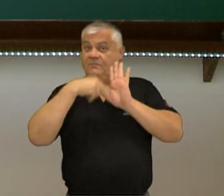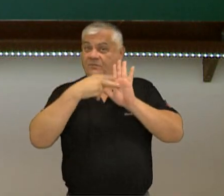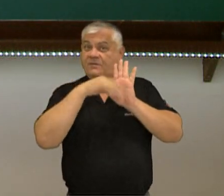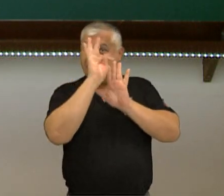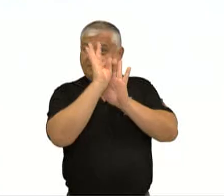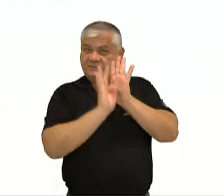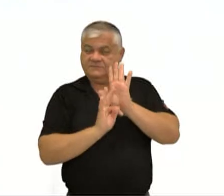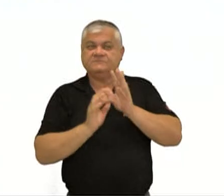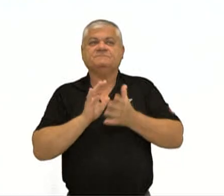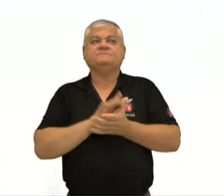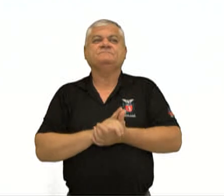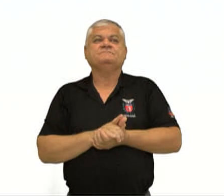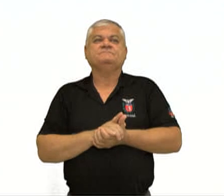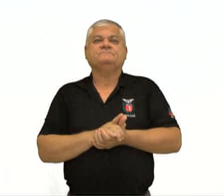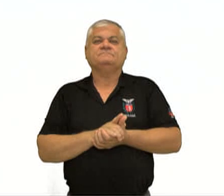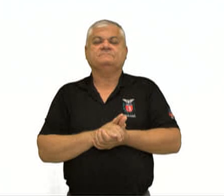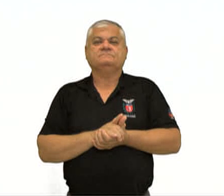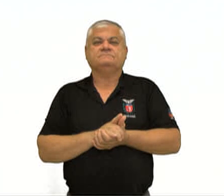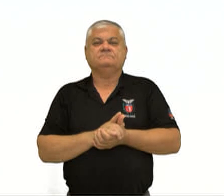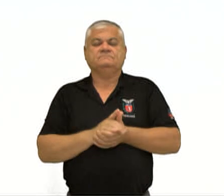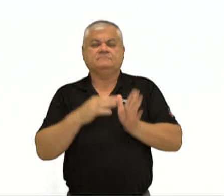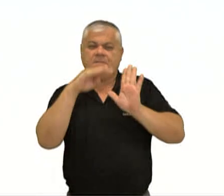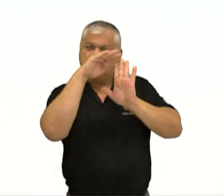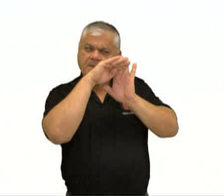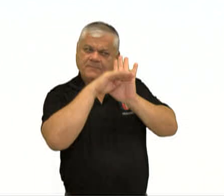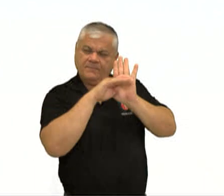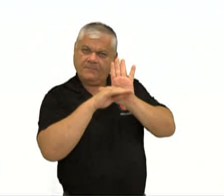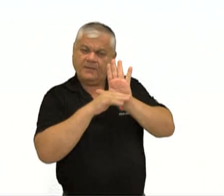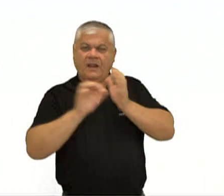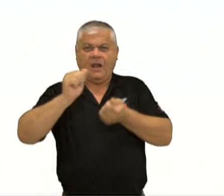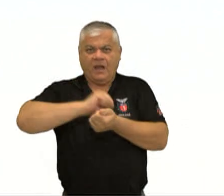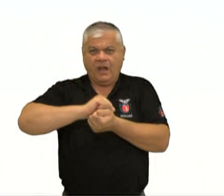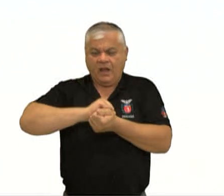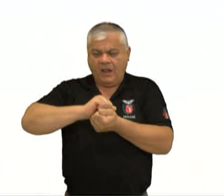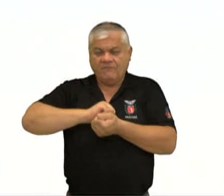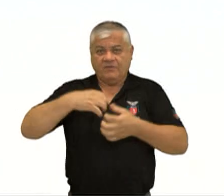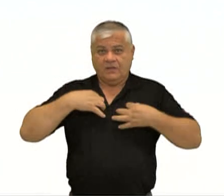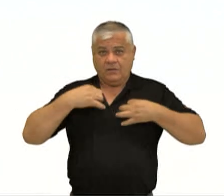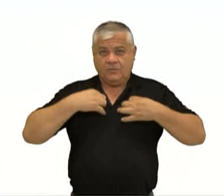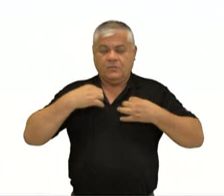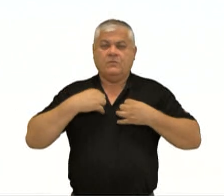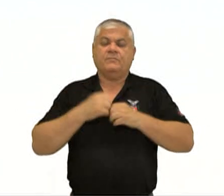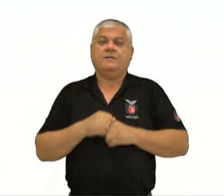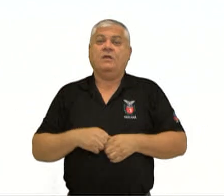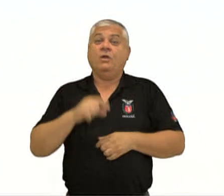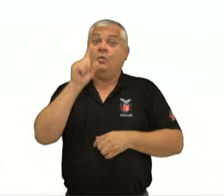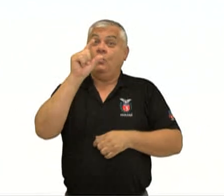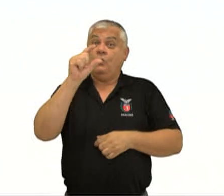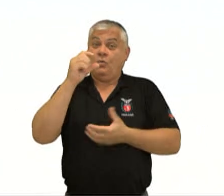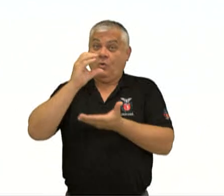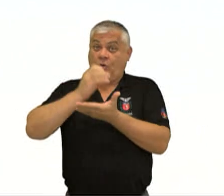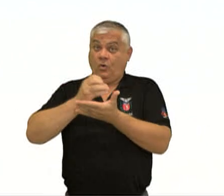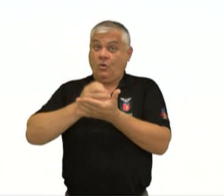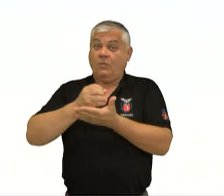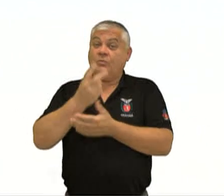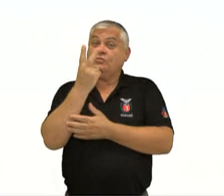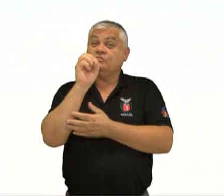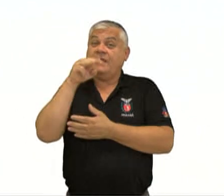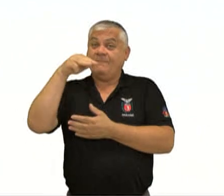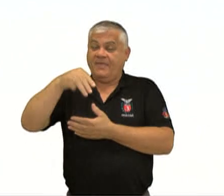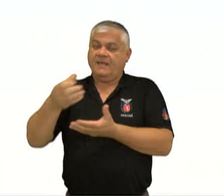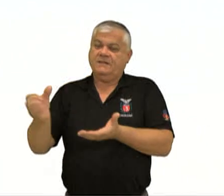só. Instruções de uso. Lavagem de roupas. Para alvejar, adicione um copo de 200 ml